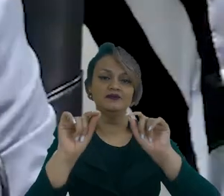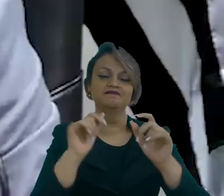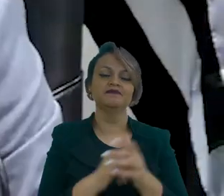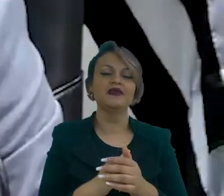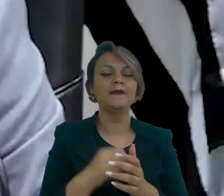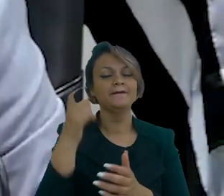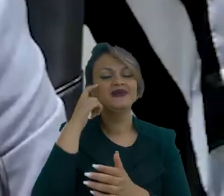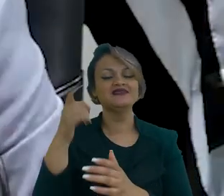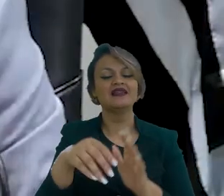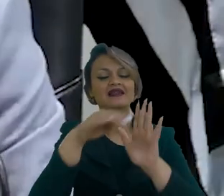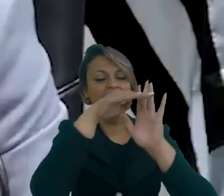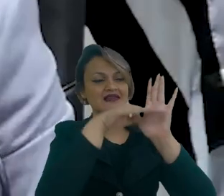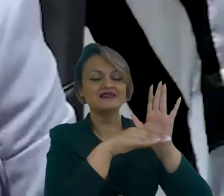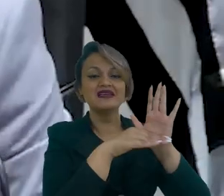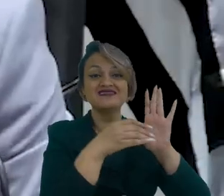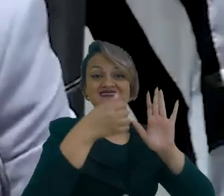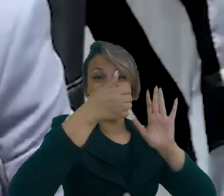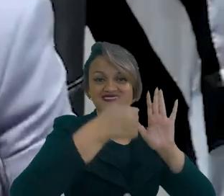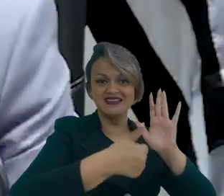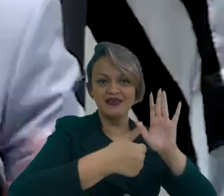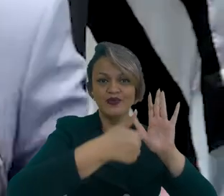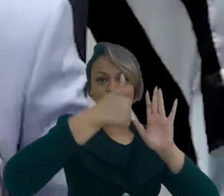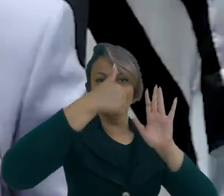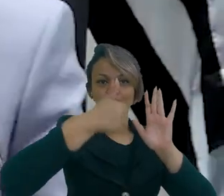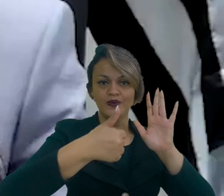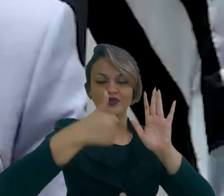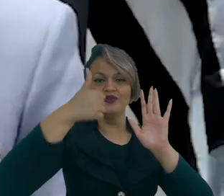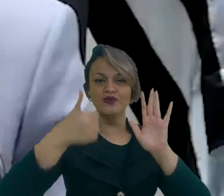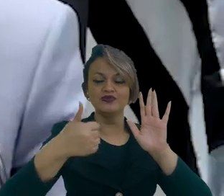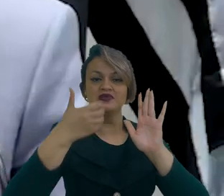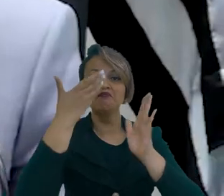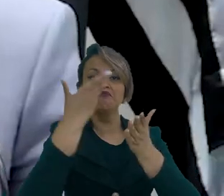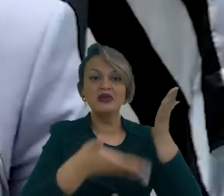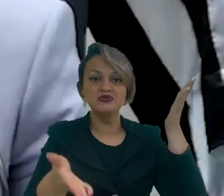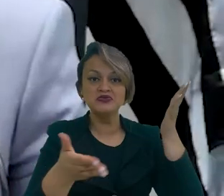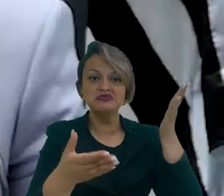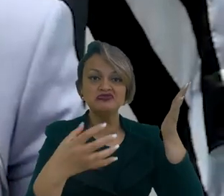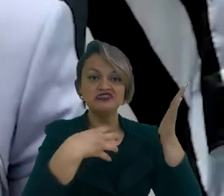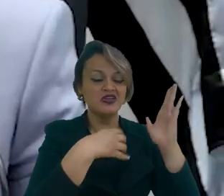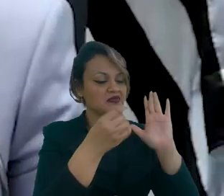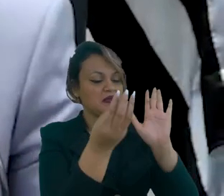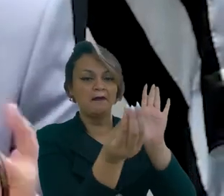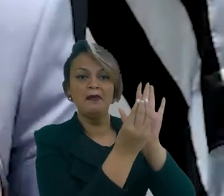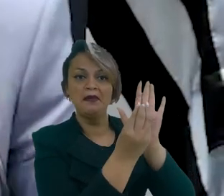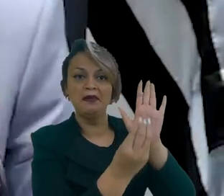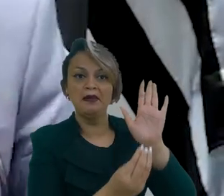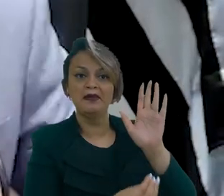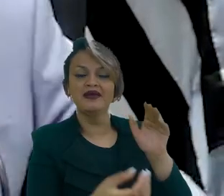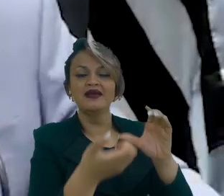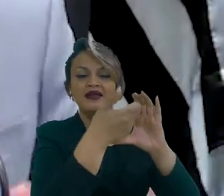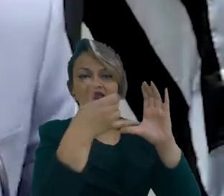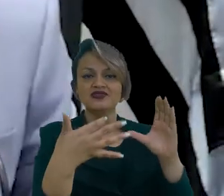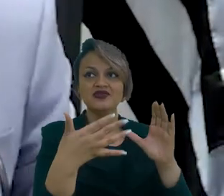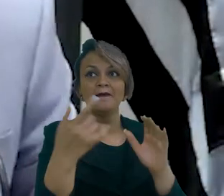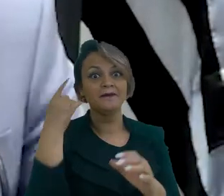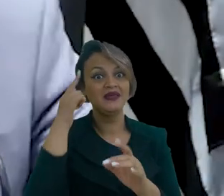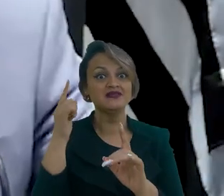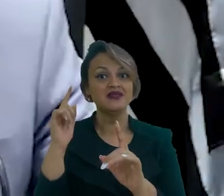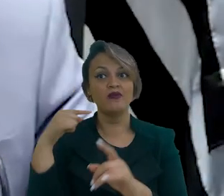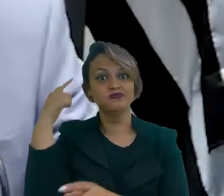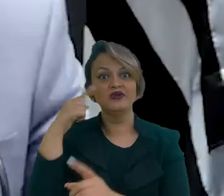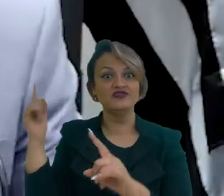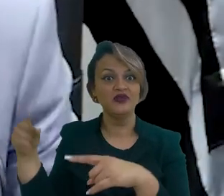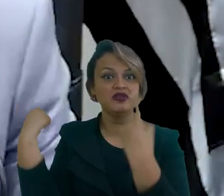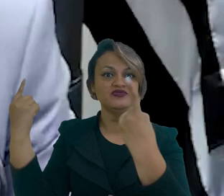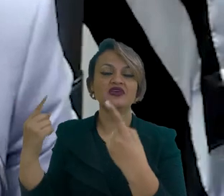que tomar cuidado imagina que a lista passa de 111 anos quer dizer imagina o desafio também tanto